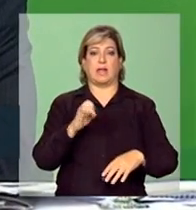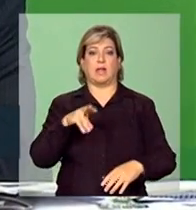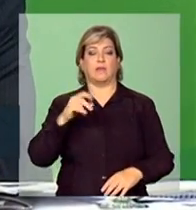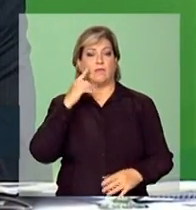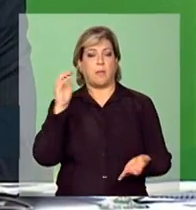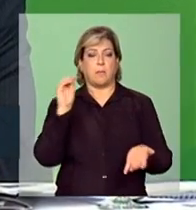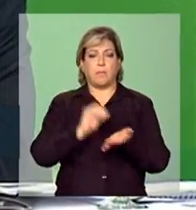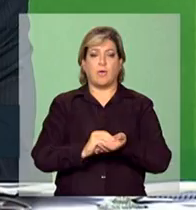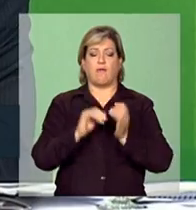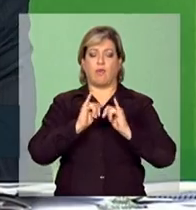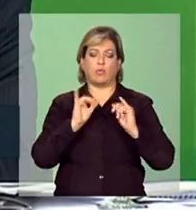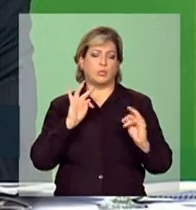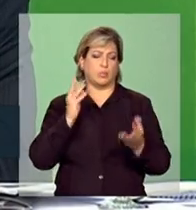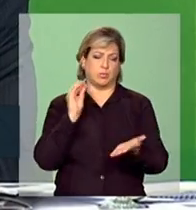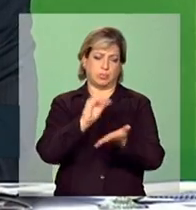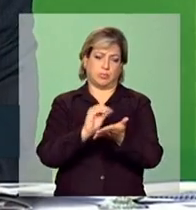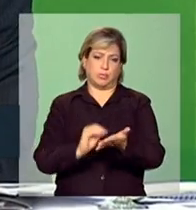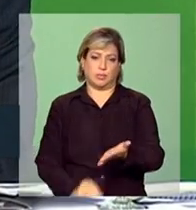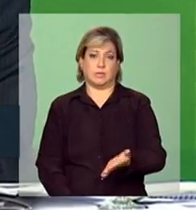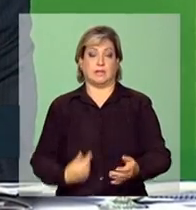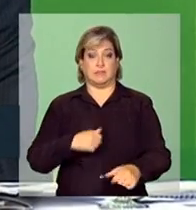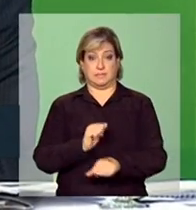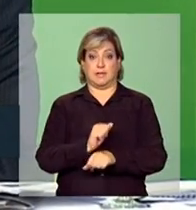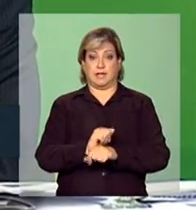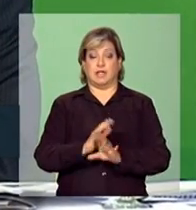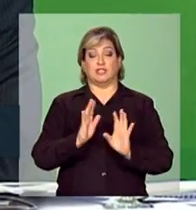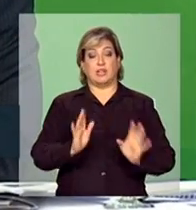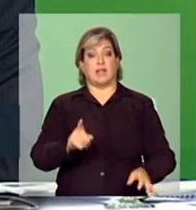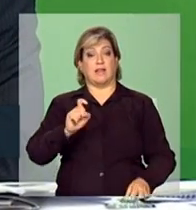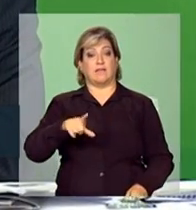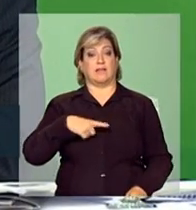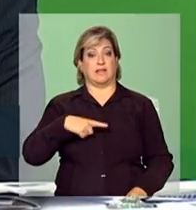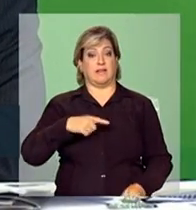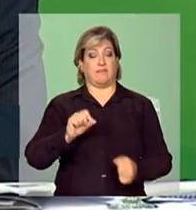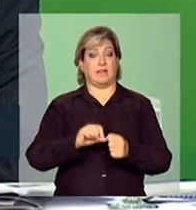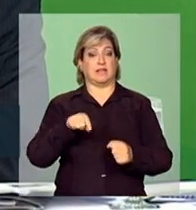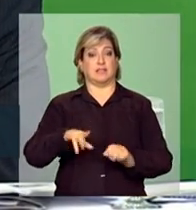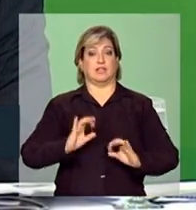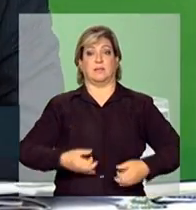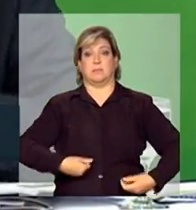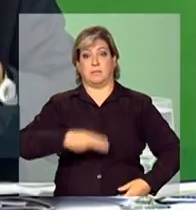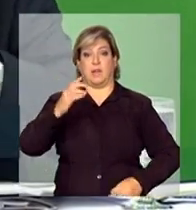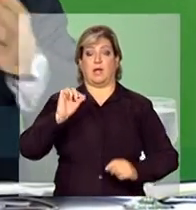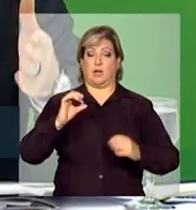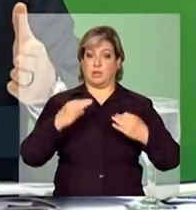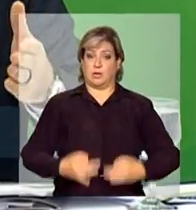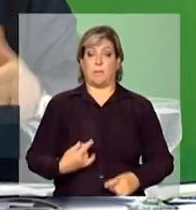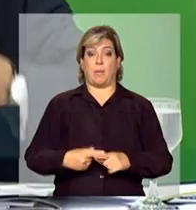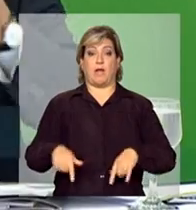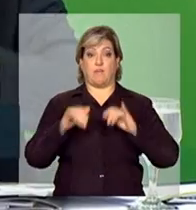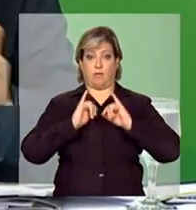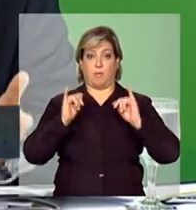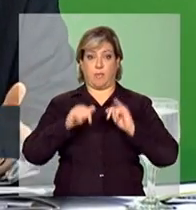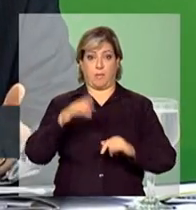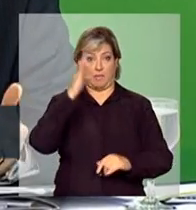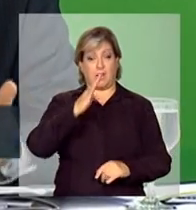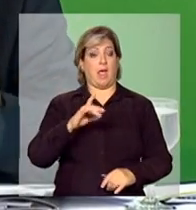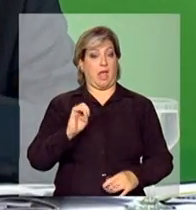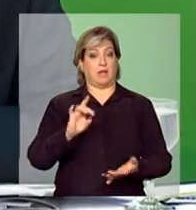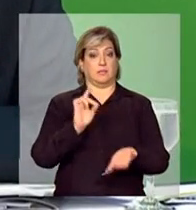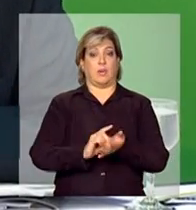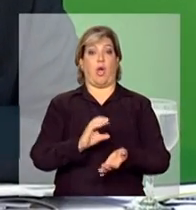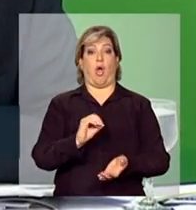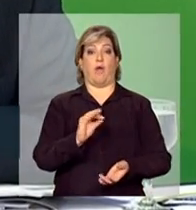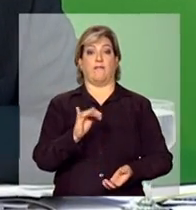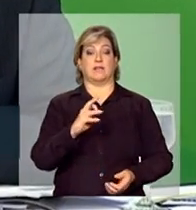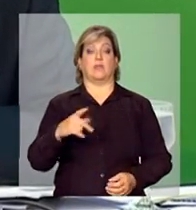todos os nossos dados que o esperava já que já tivesse sido encaminhado corretamente oficialmente que os dados do Brasil São públicos são fontes oficiais é